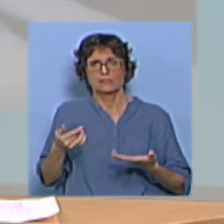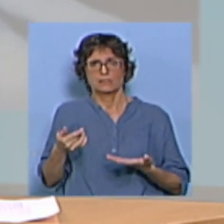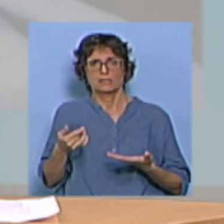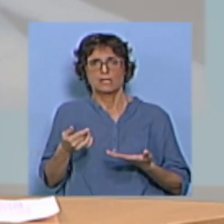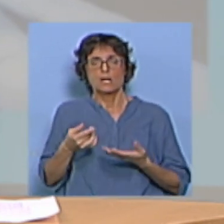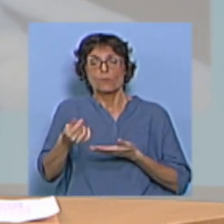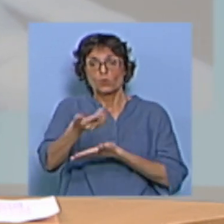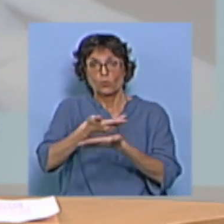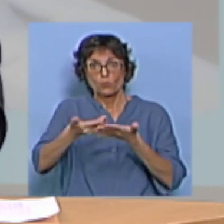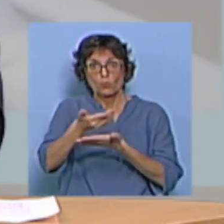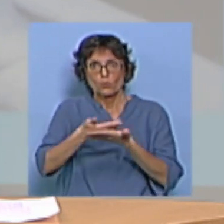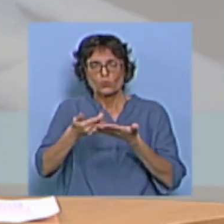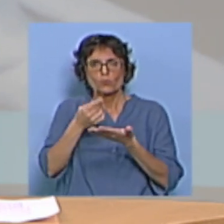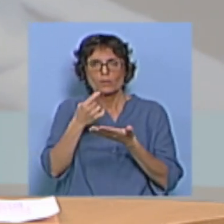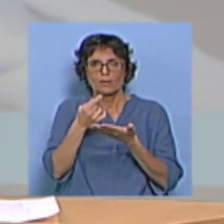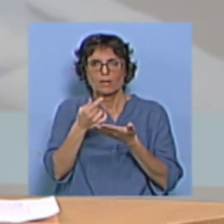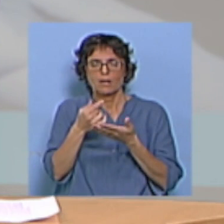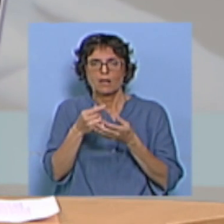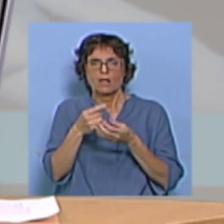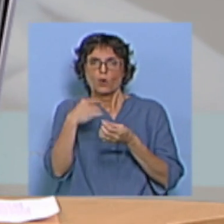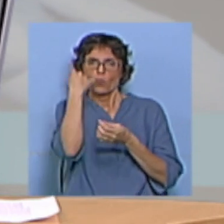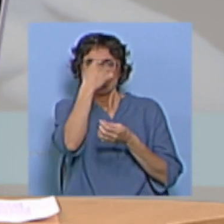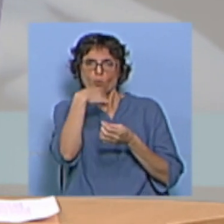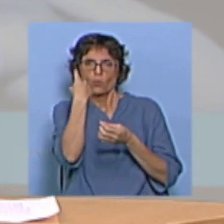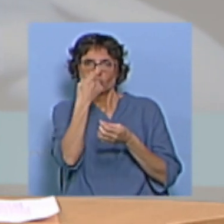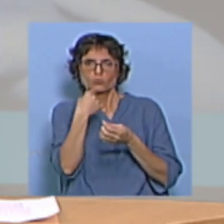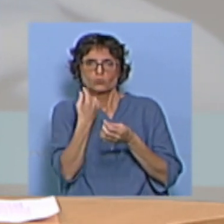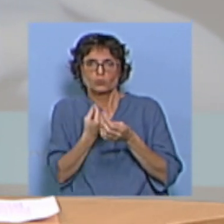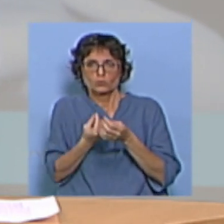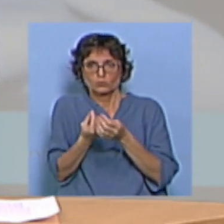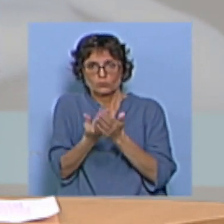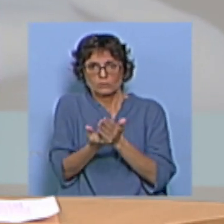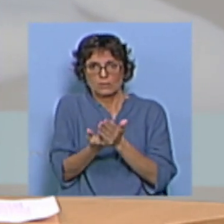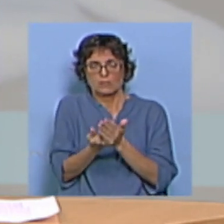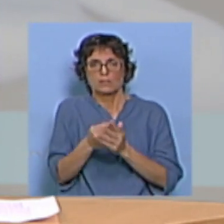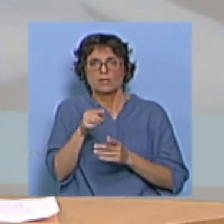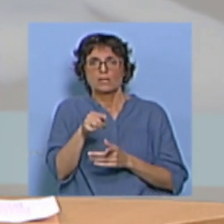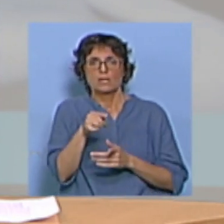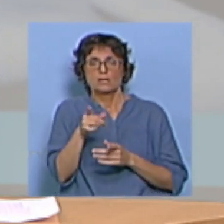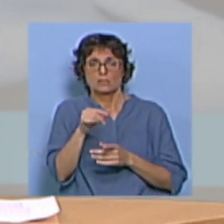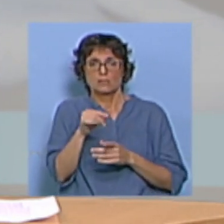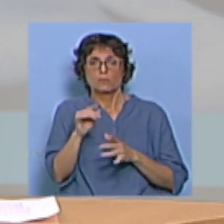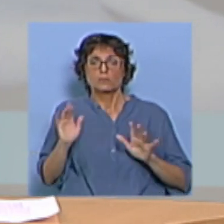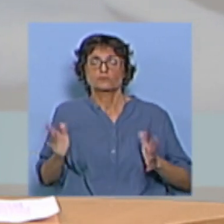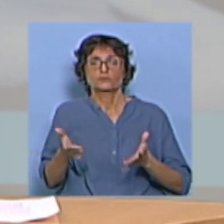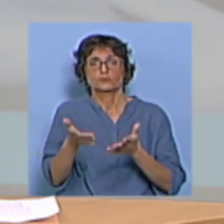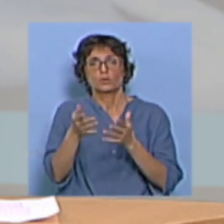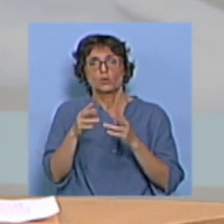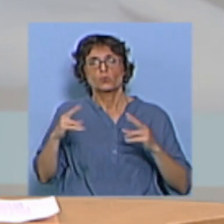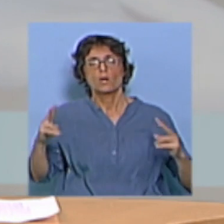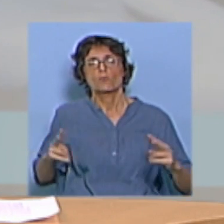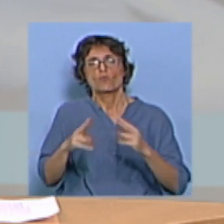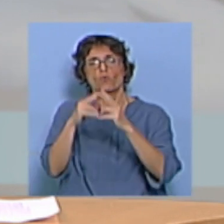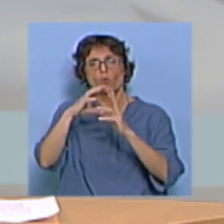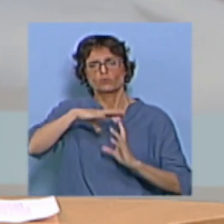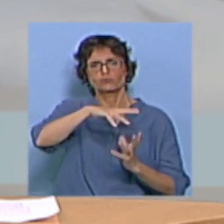no documento, mas recordamos que o Papa Francisco tinha previsto, foi adiado, um grande encontro mundial com jovens sobre a economia,